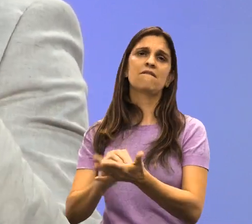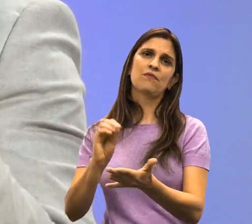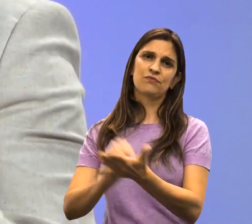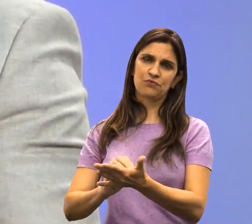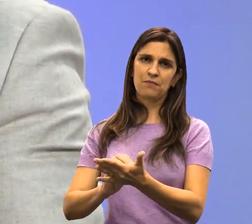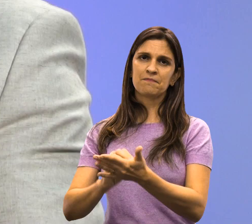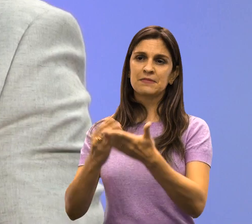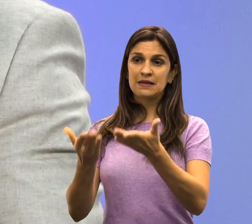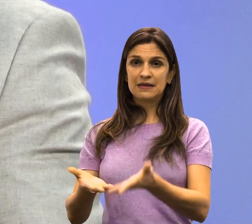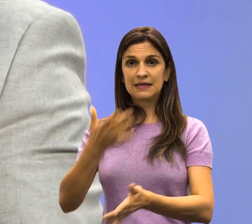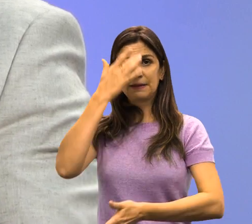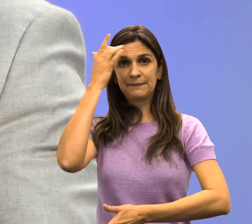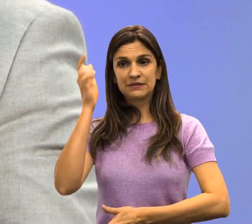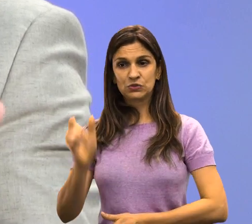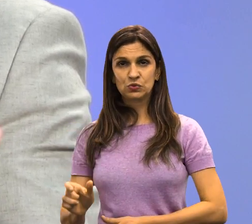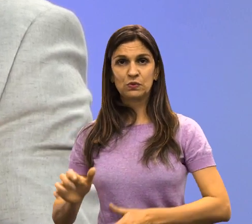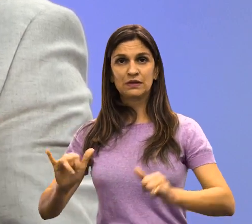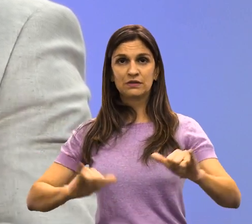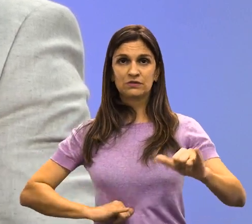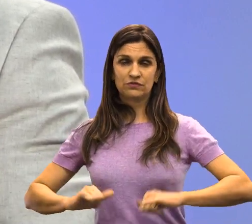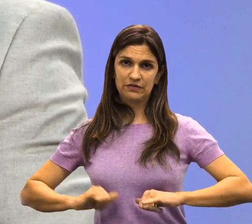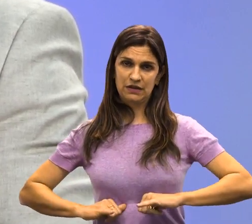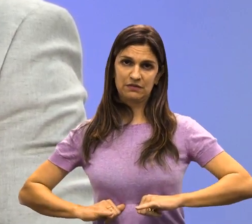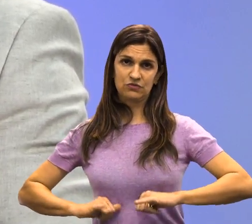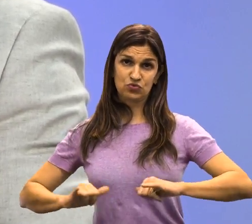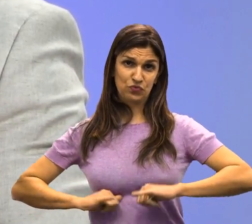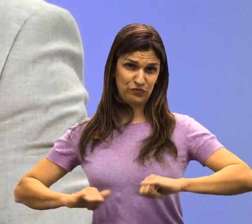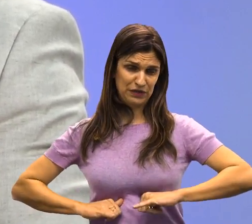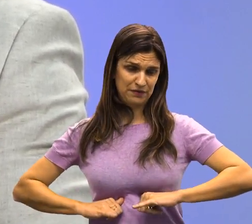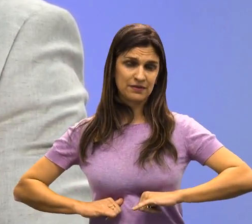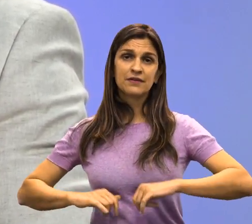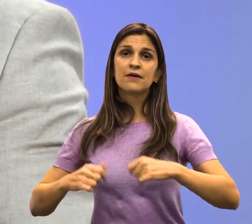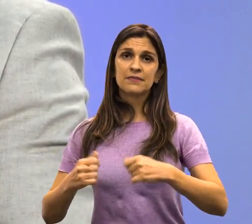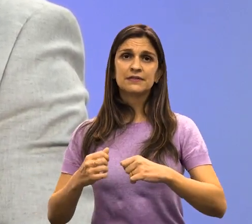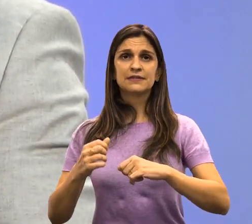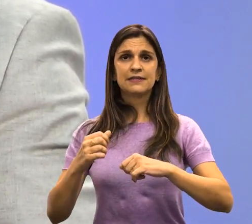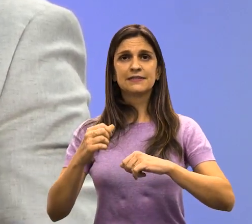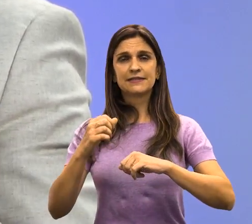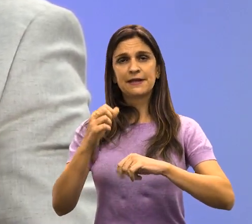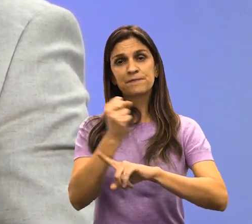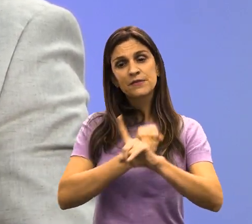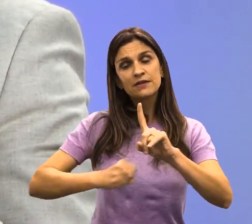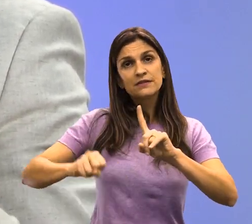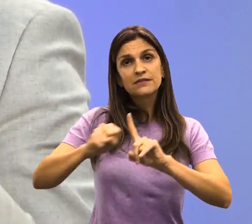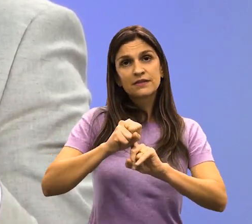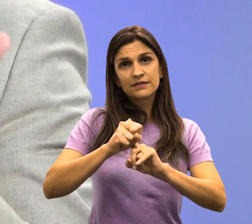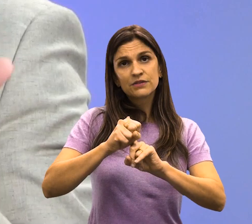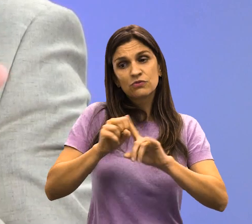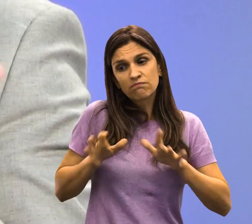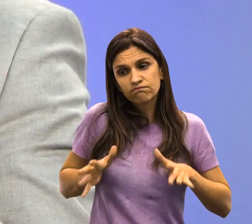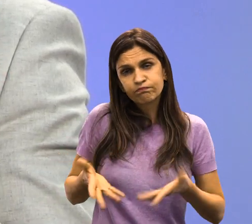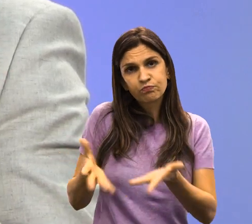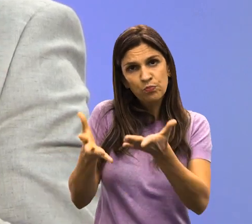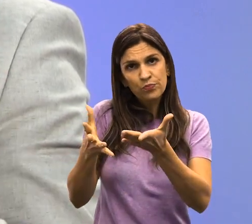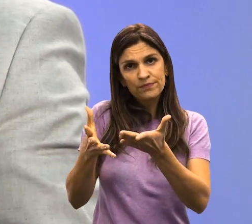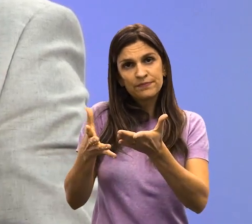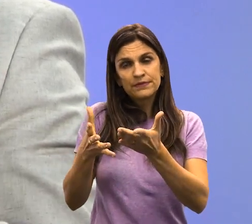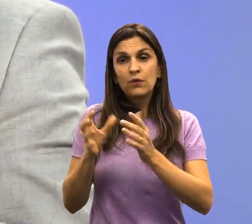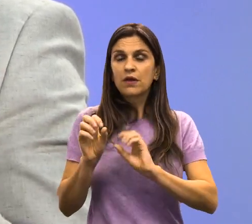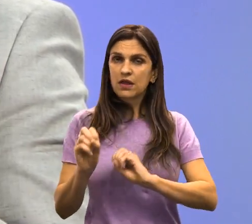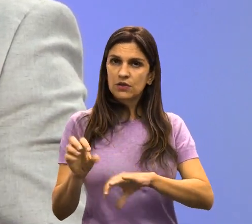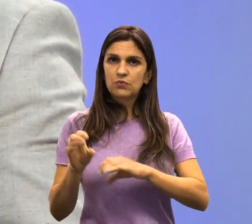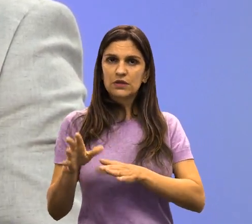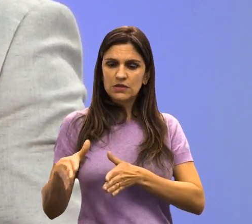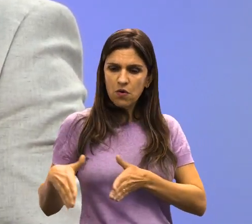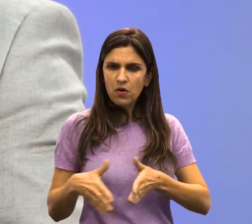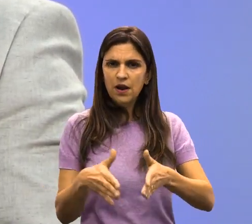ter justiça social, você tem que fazer assistência social. Então, a educação é o caminho. Quando